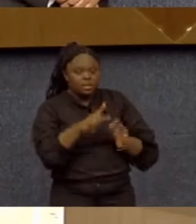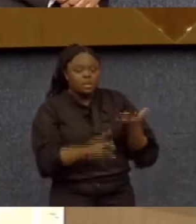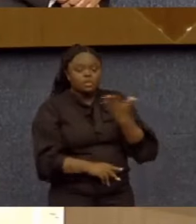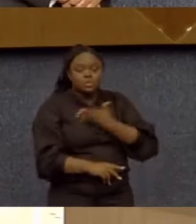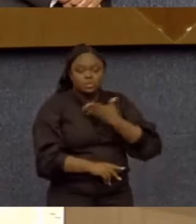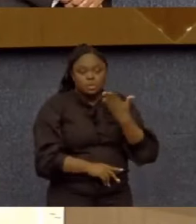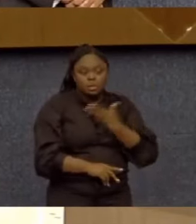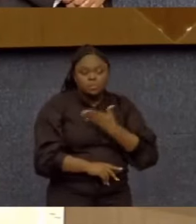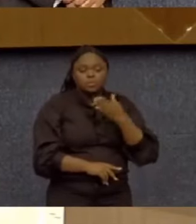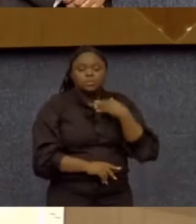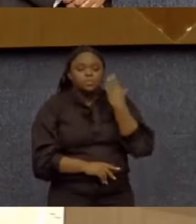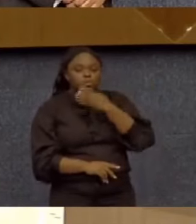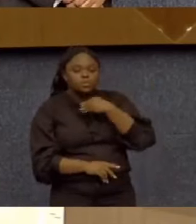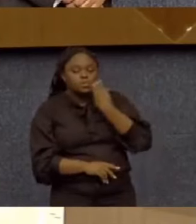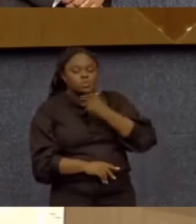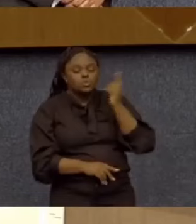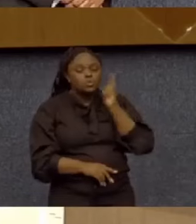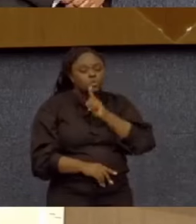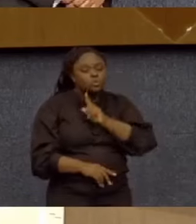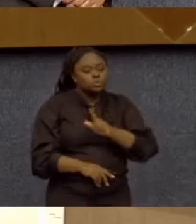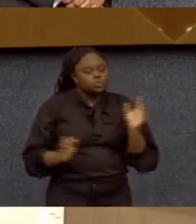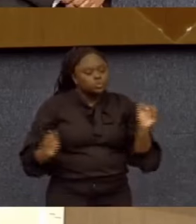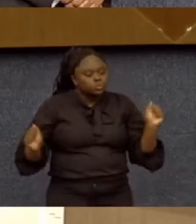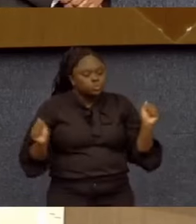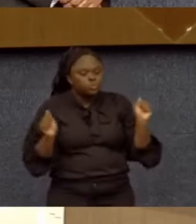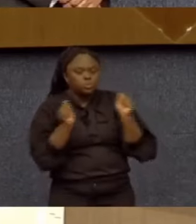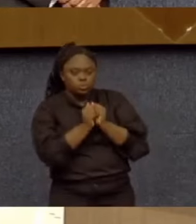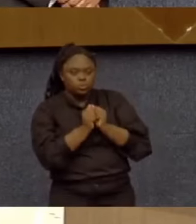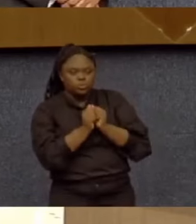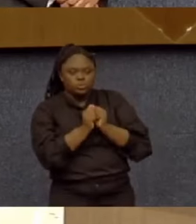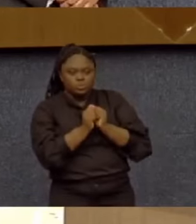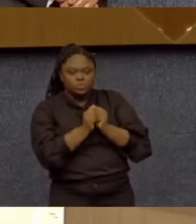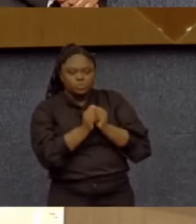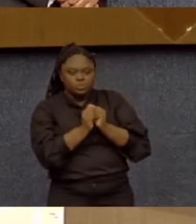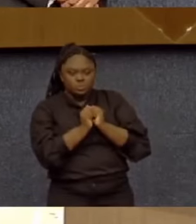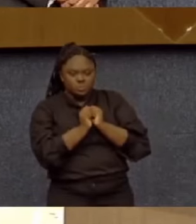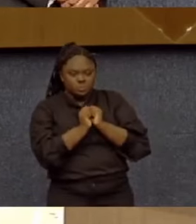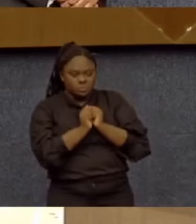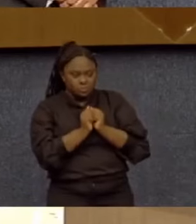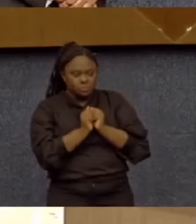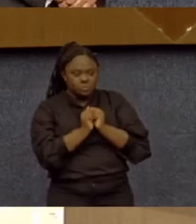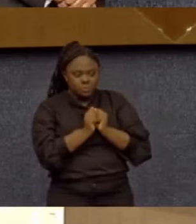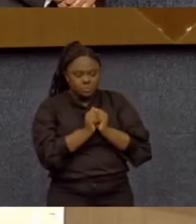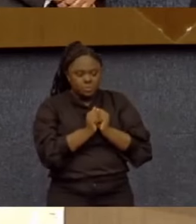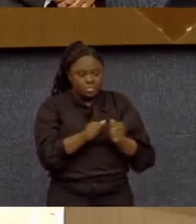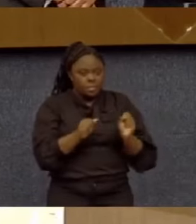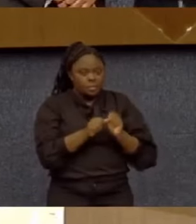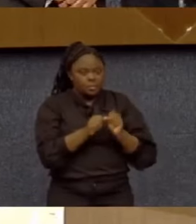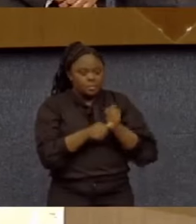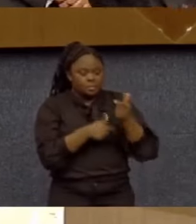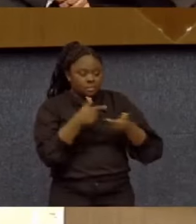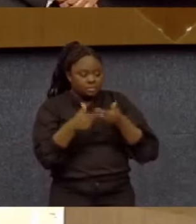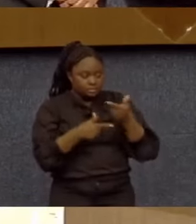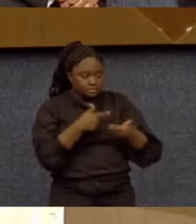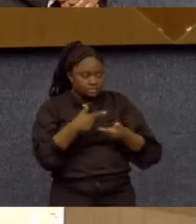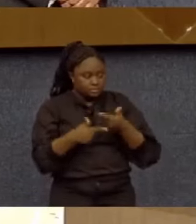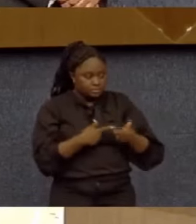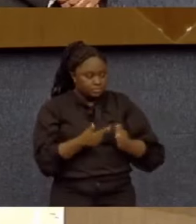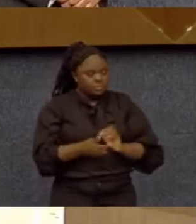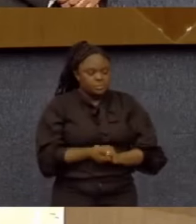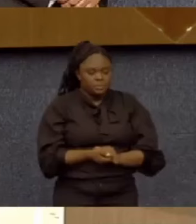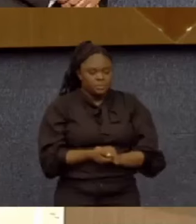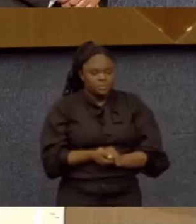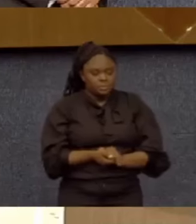dos amigos músicos que ela consegue juntar para executar essa tarefa. Podem achar